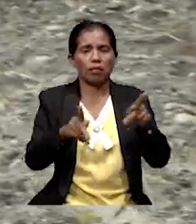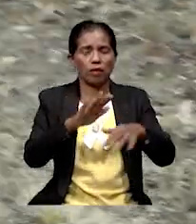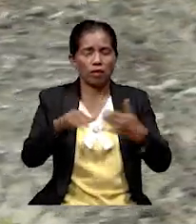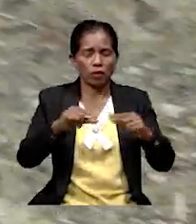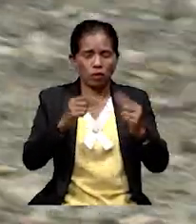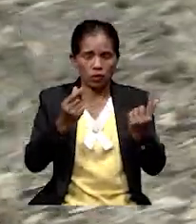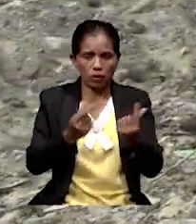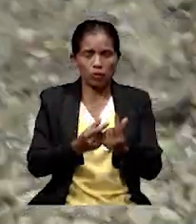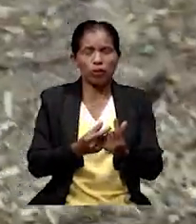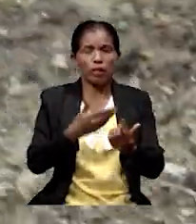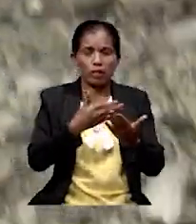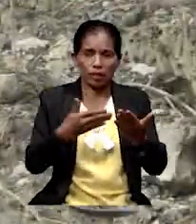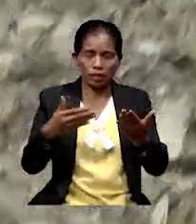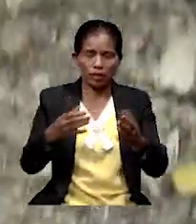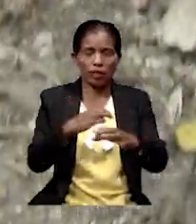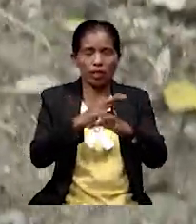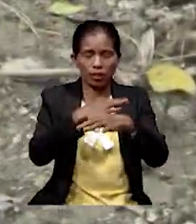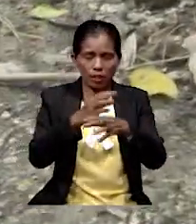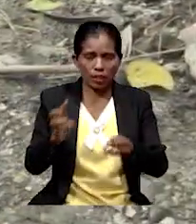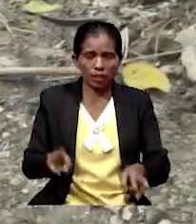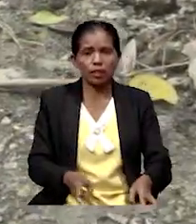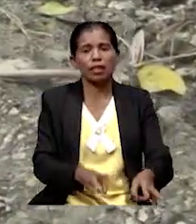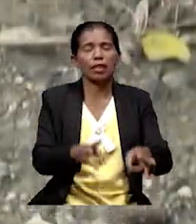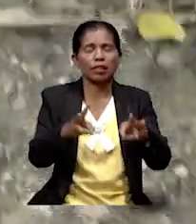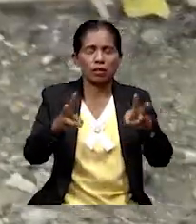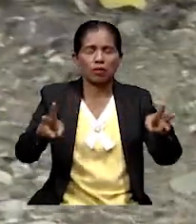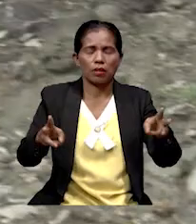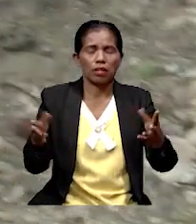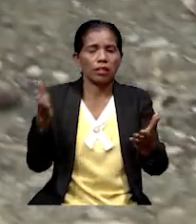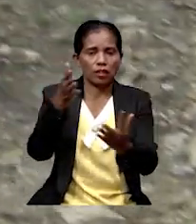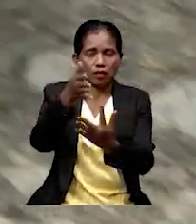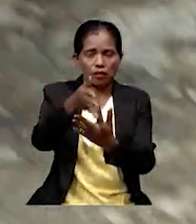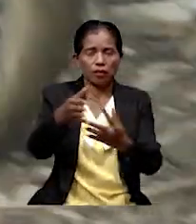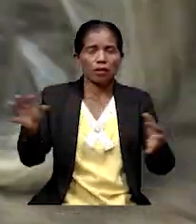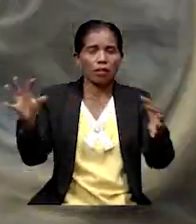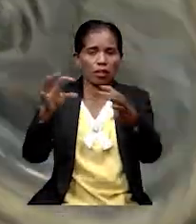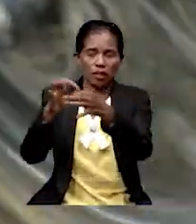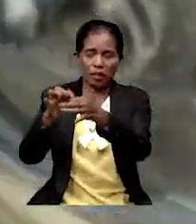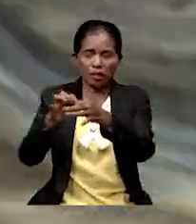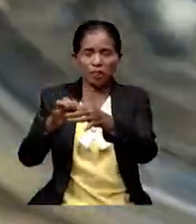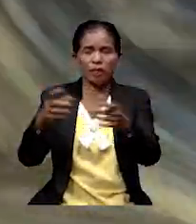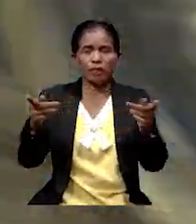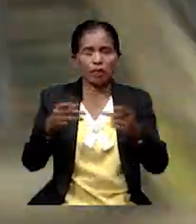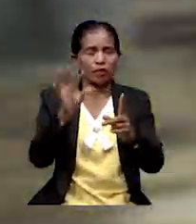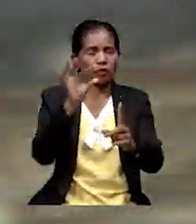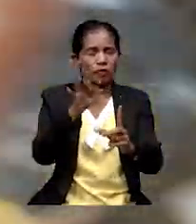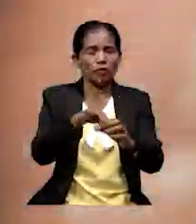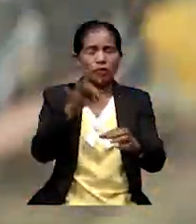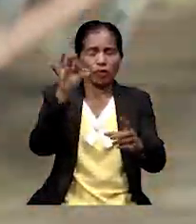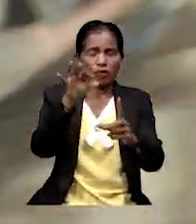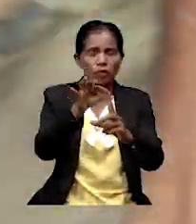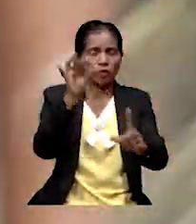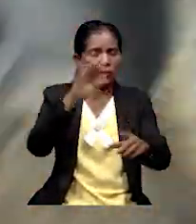e Equipamento a tu normaliza a estrada Sirane Beliga, ba centro votação Roto e a território Timor-Laran Tomak, no